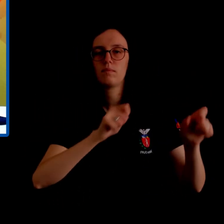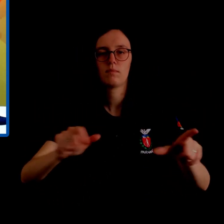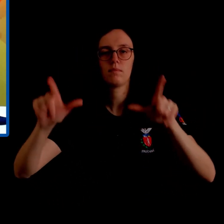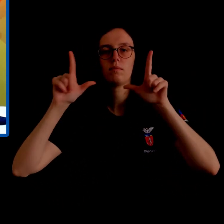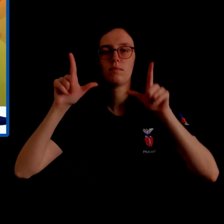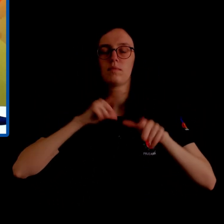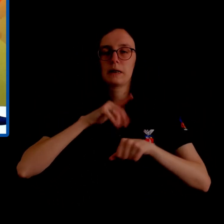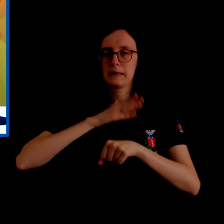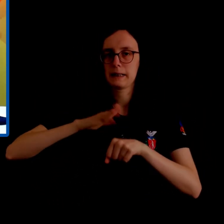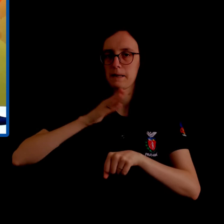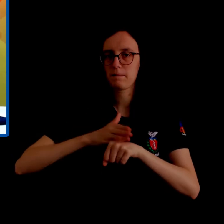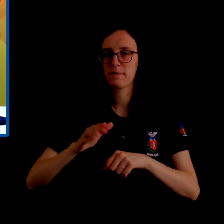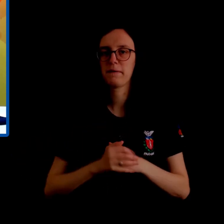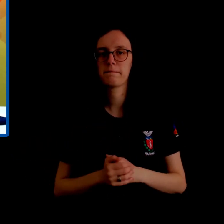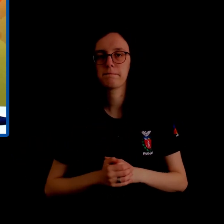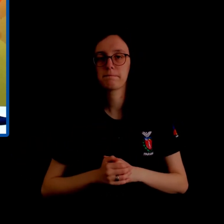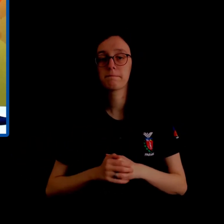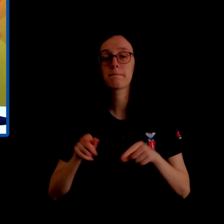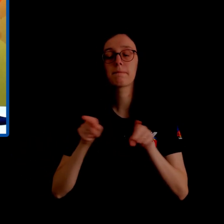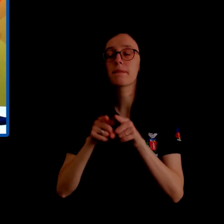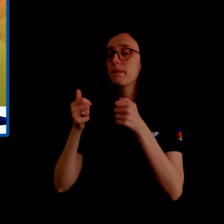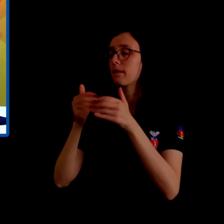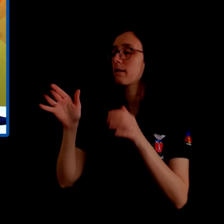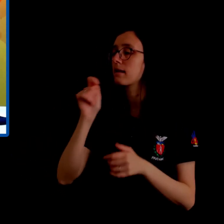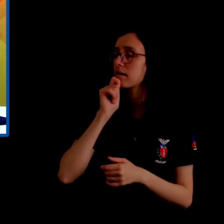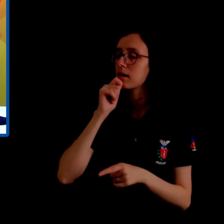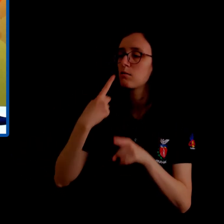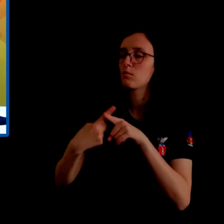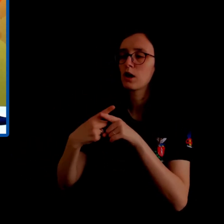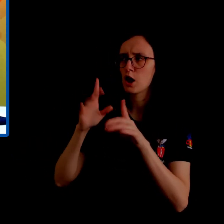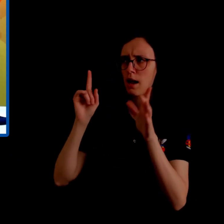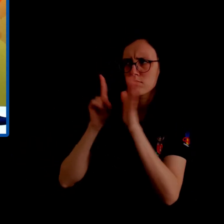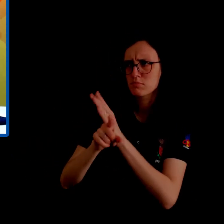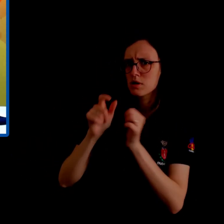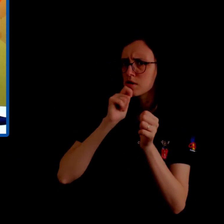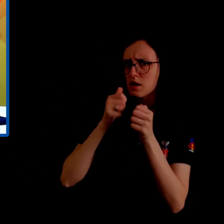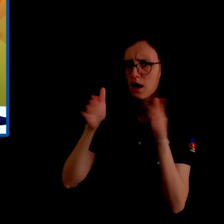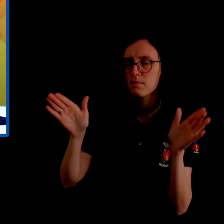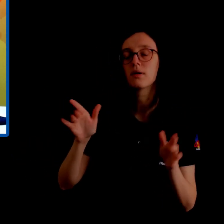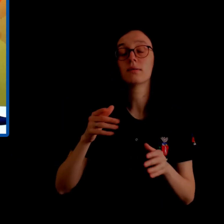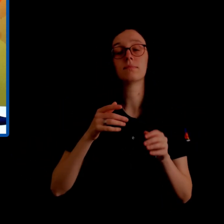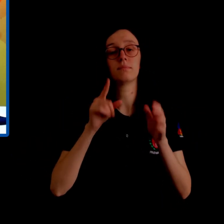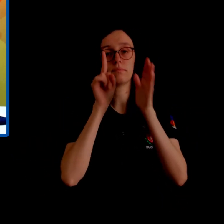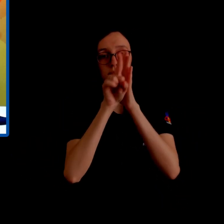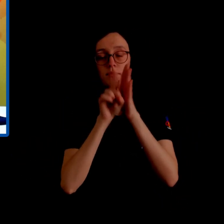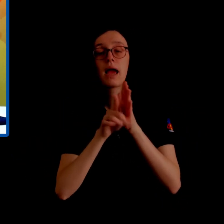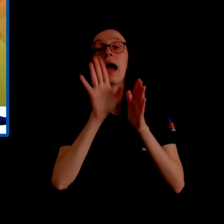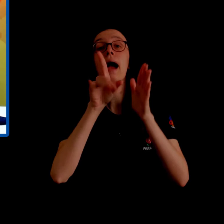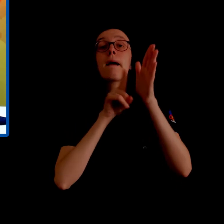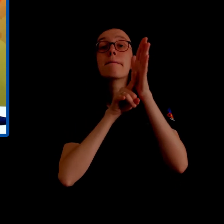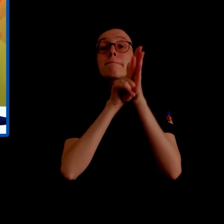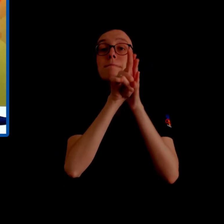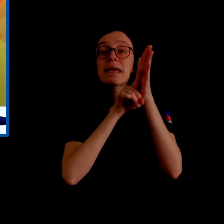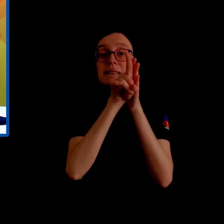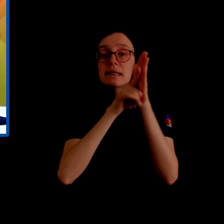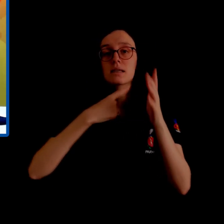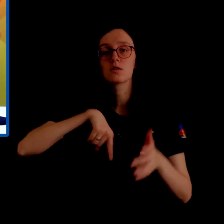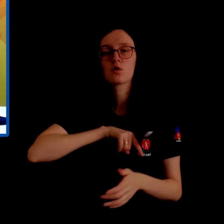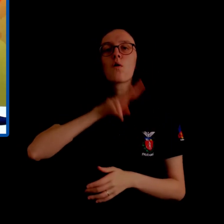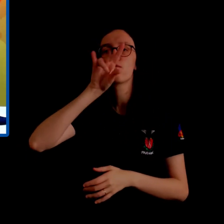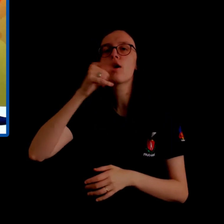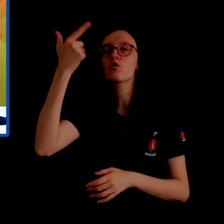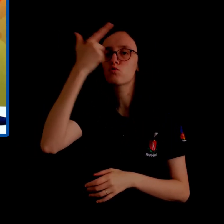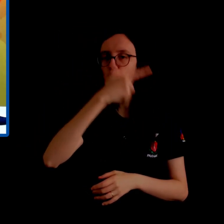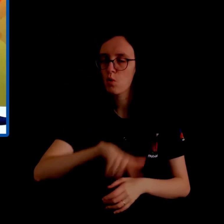acontecerão os treinamentos. Está aberto ainda? Porque estão perguntando, está aberto ainda a pesquisa. Ainda, né? Então, a pesquisa, a gente vai replicar